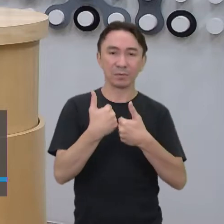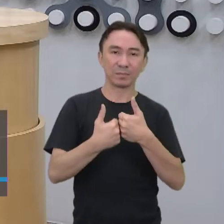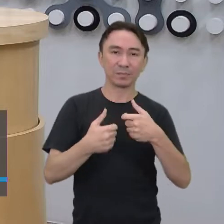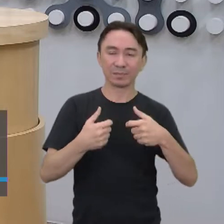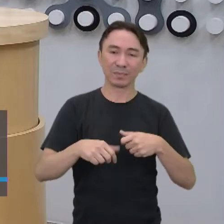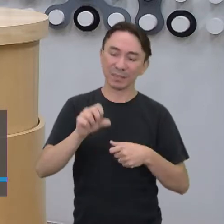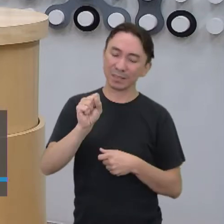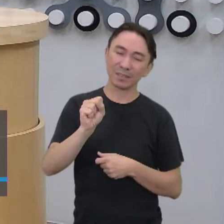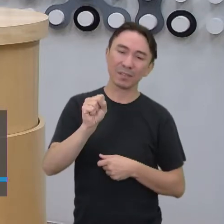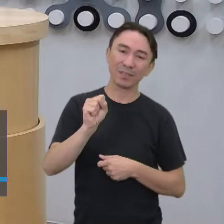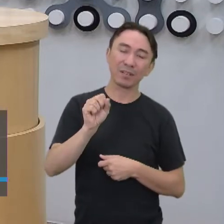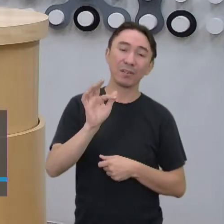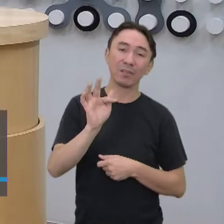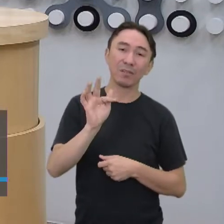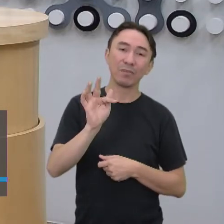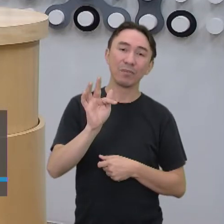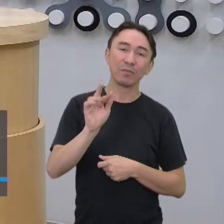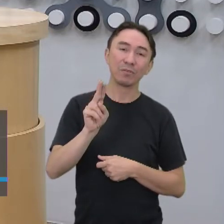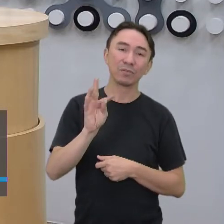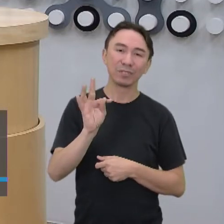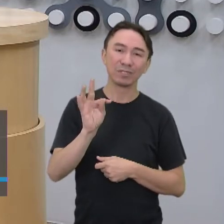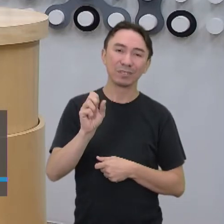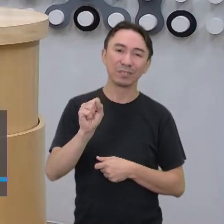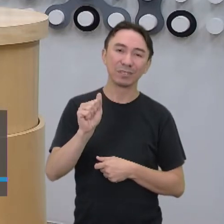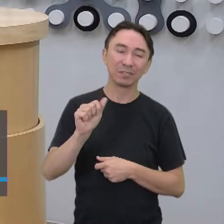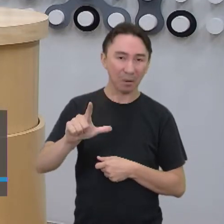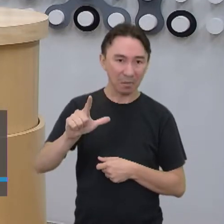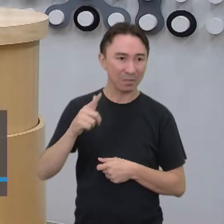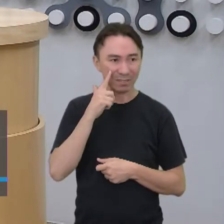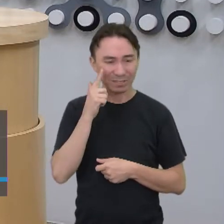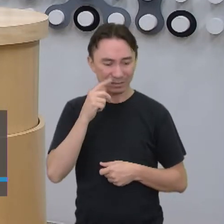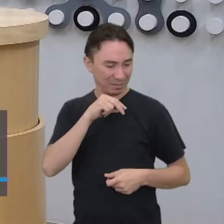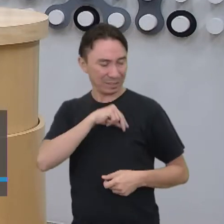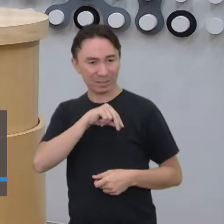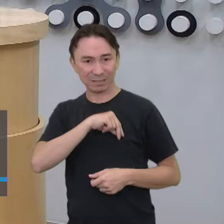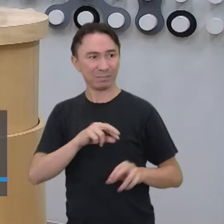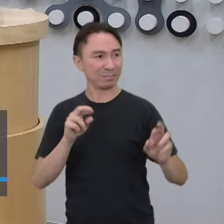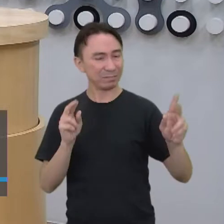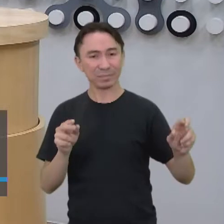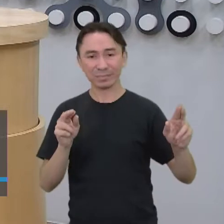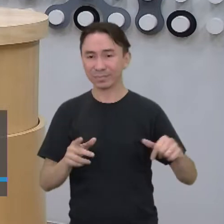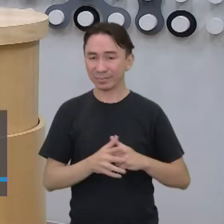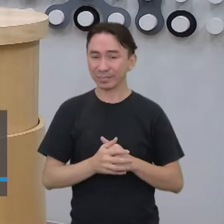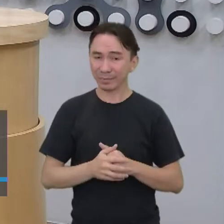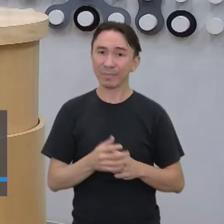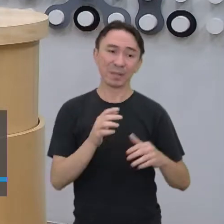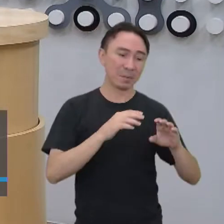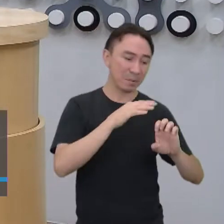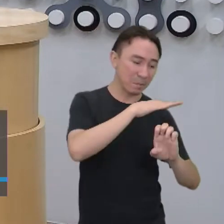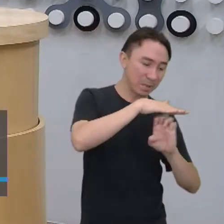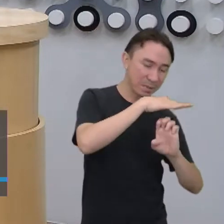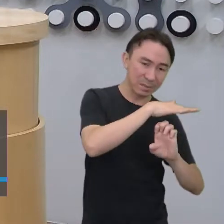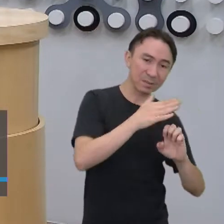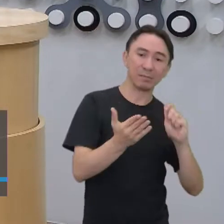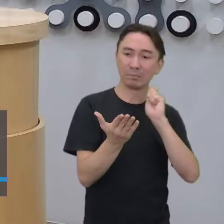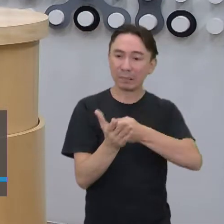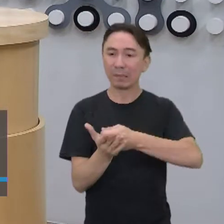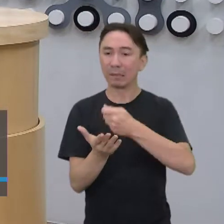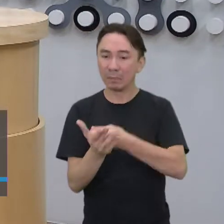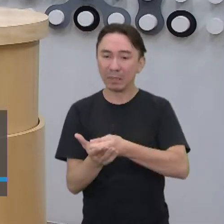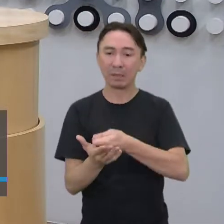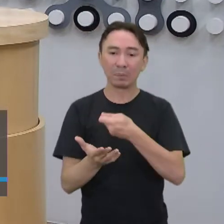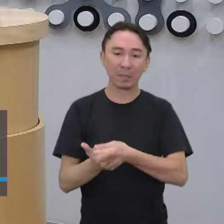na questão do patrocínio. E aí, a gente volta na visibilidade. Quanto maior visibilidade, maior tem